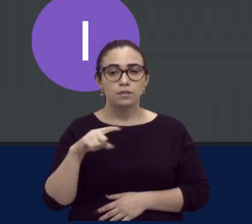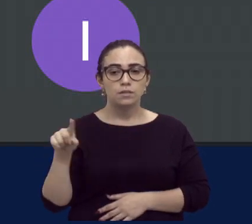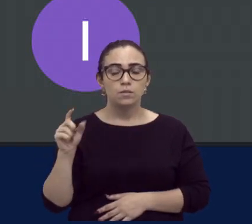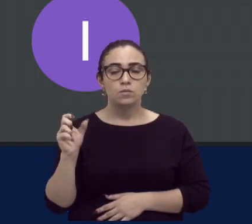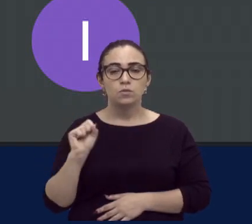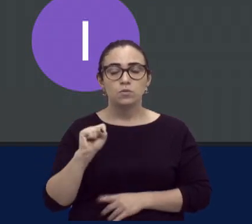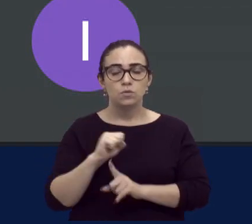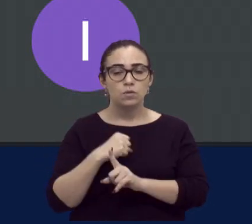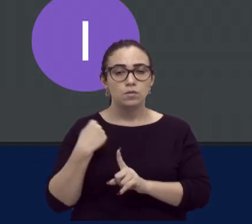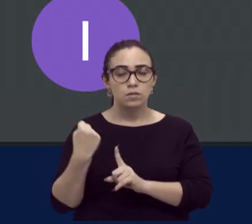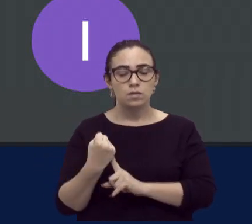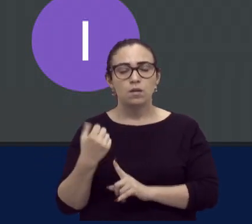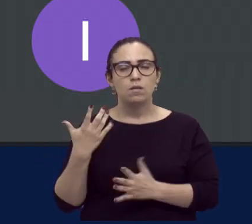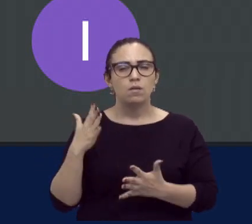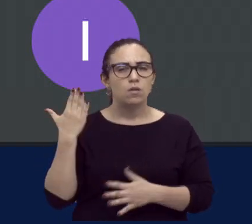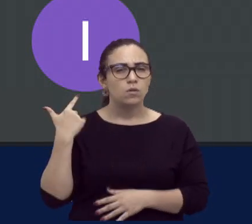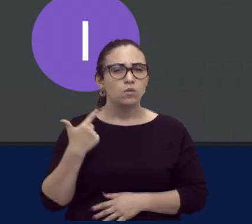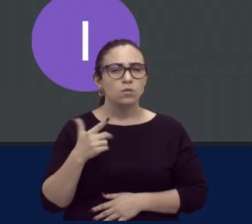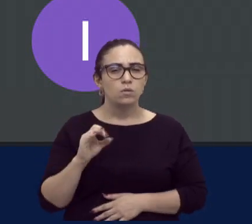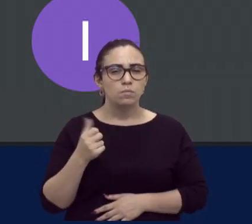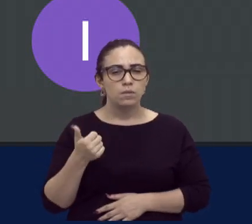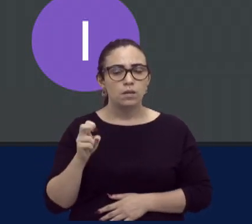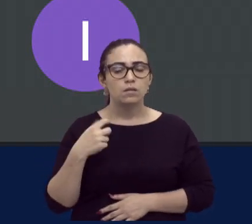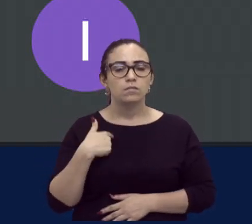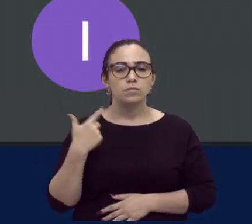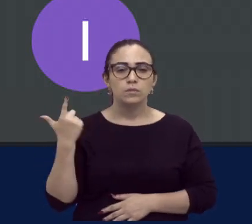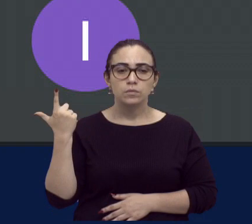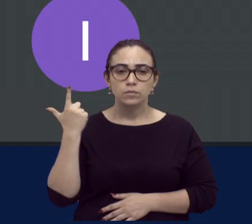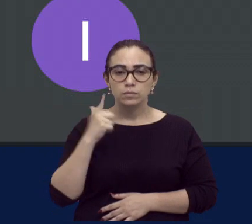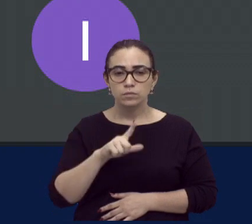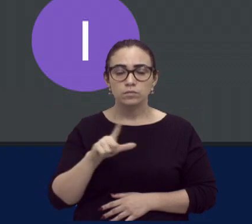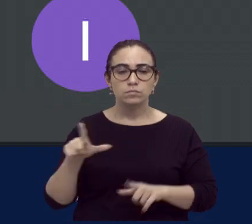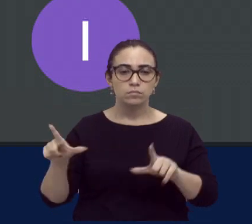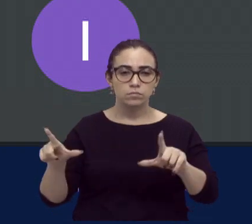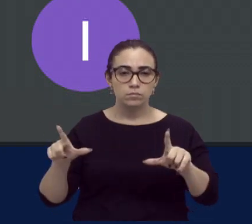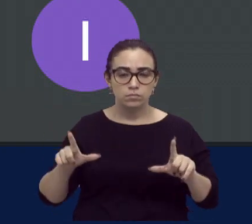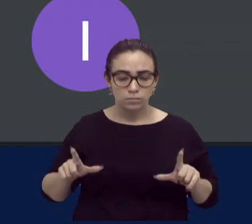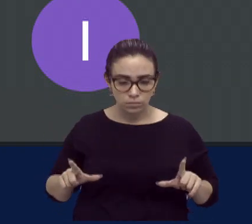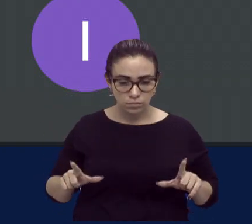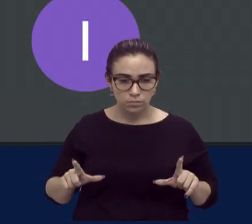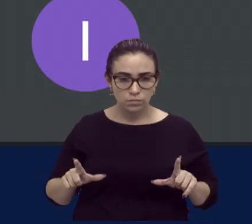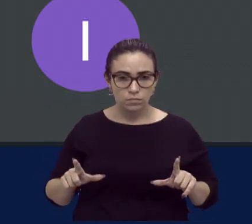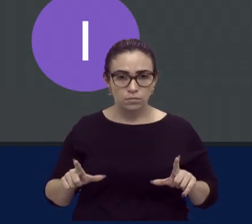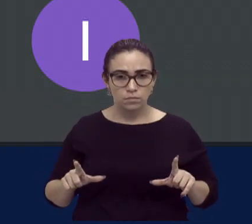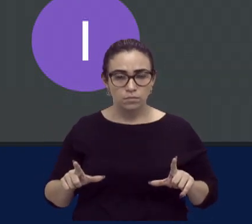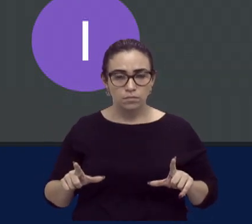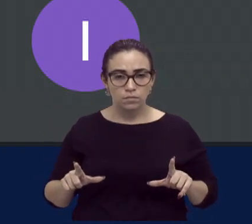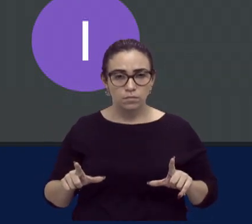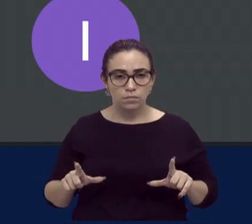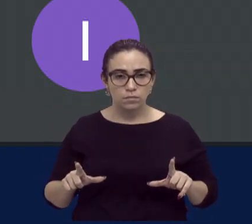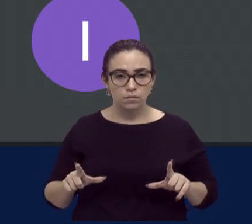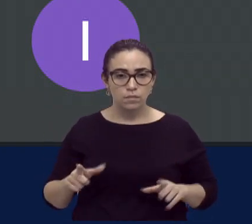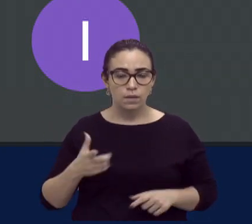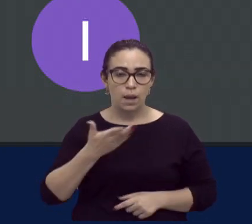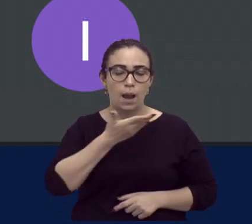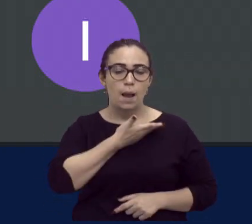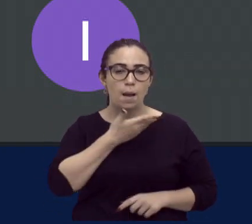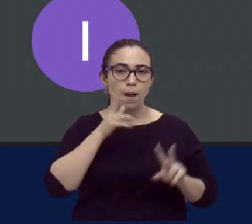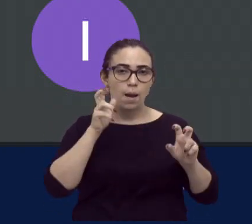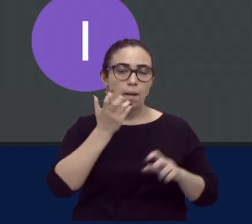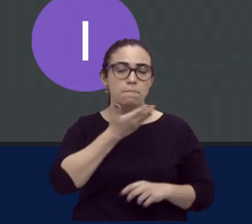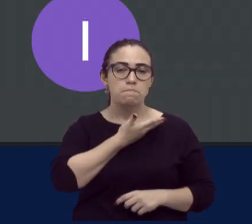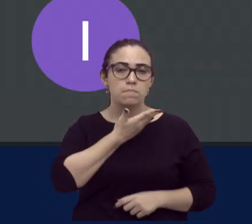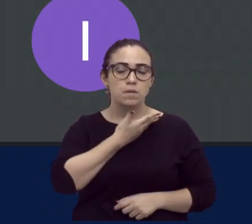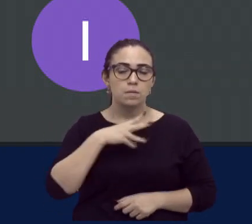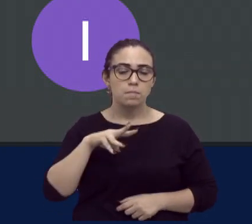em 2015, eu fui agraciada com o diploma de amigo da mediação, justamente por